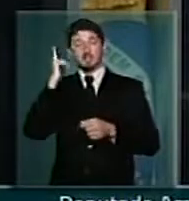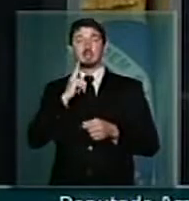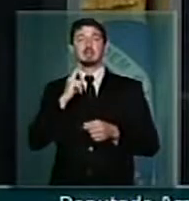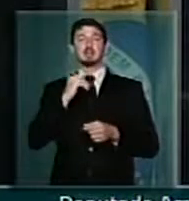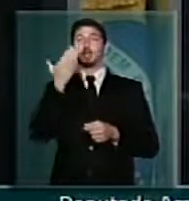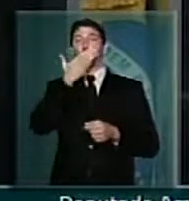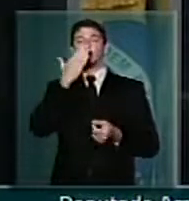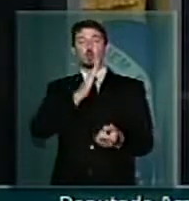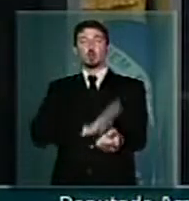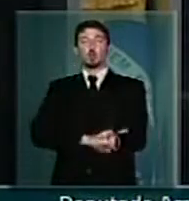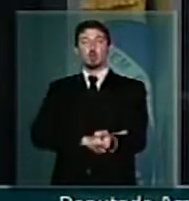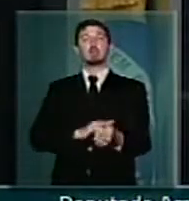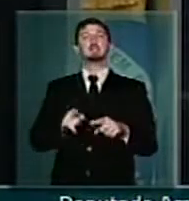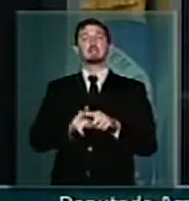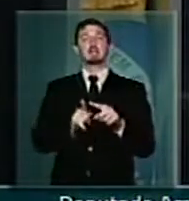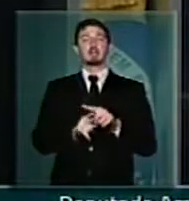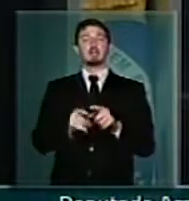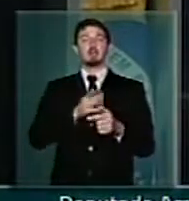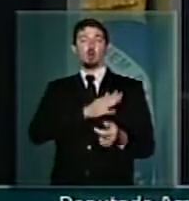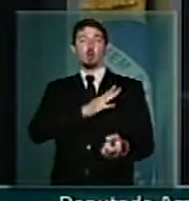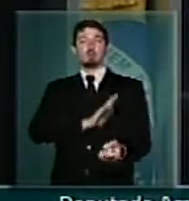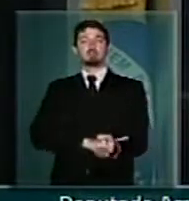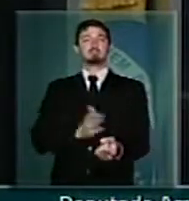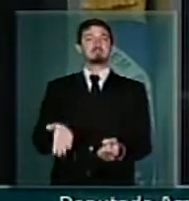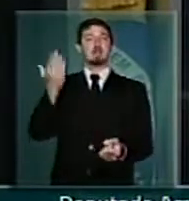hipertensão. Também,